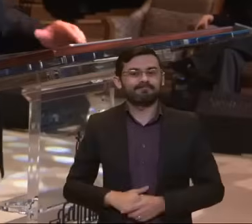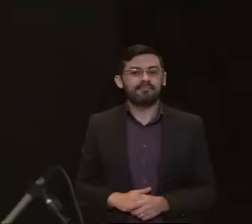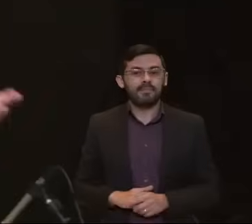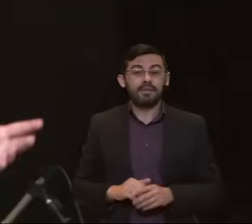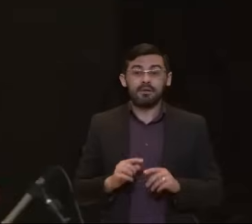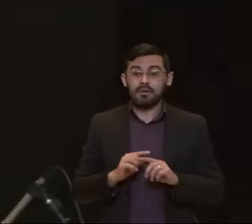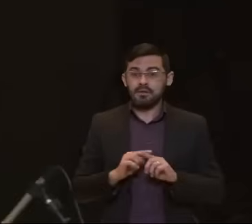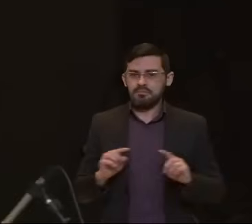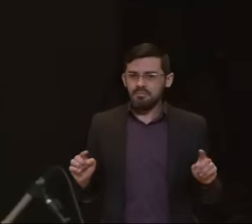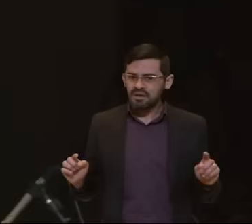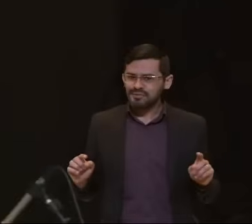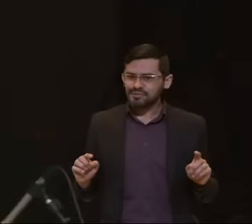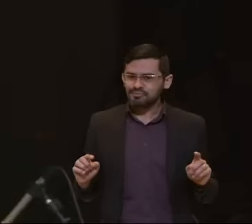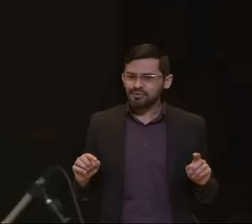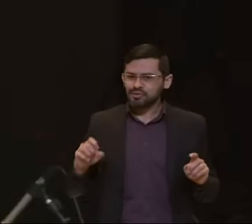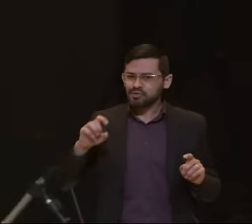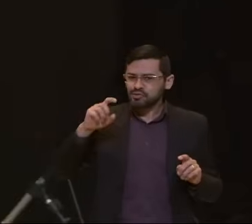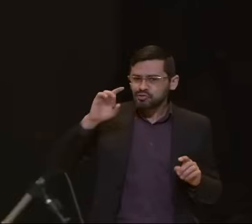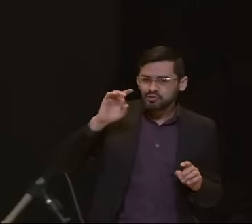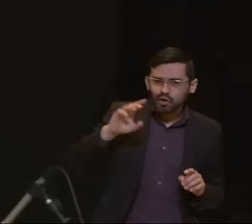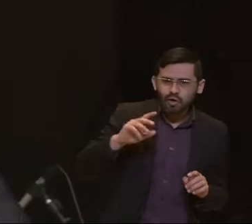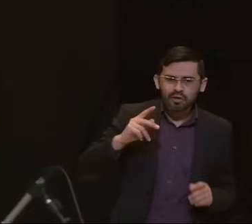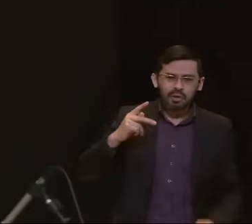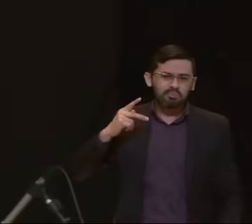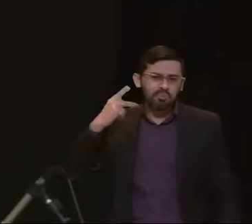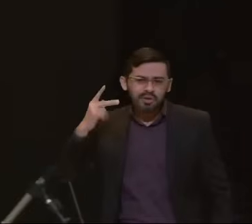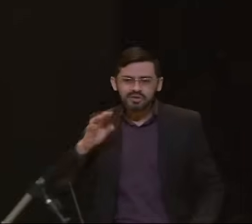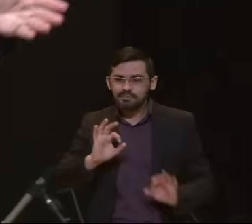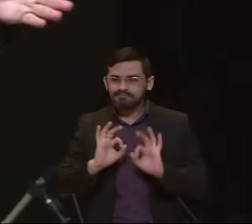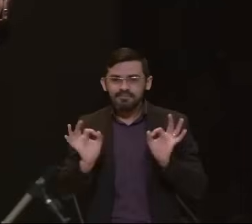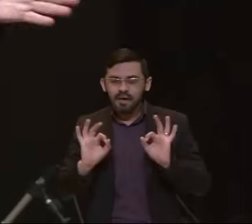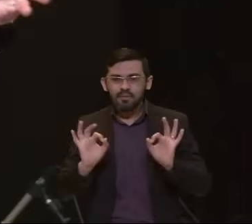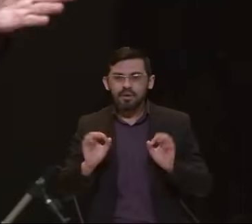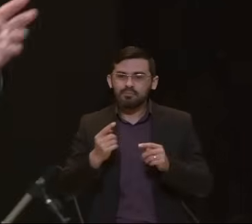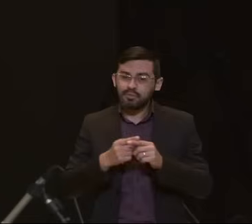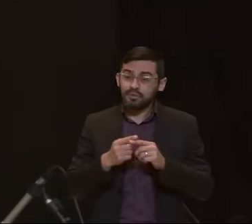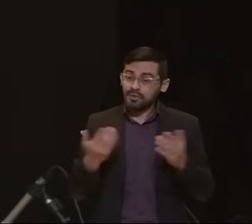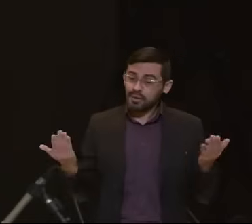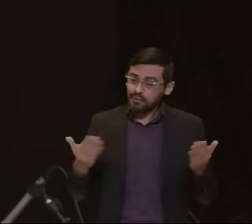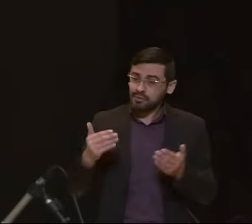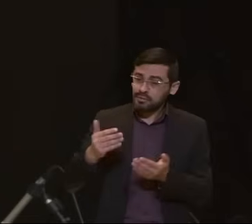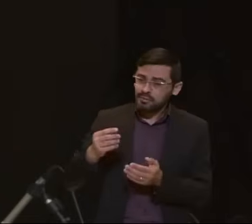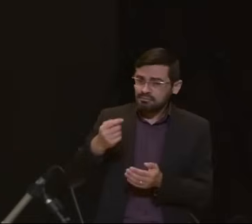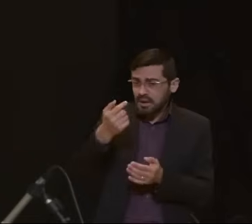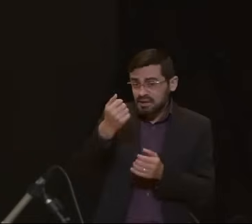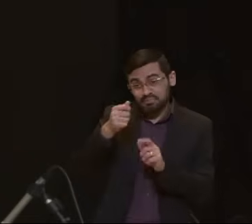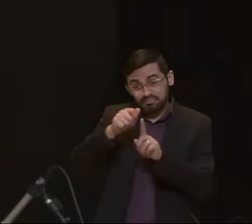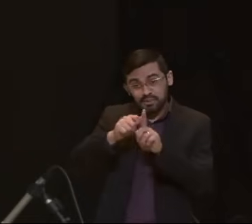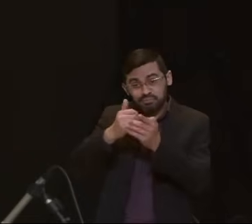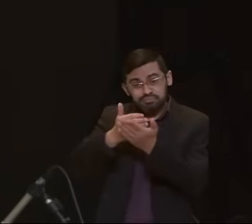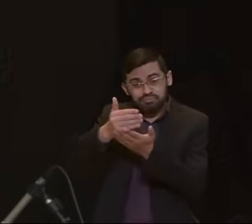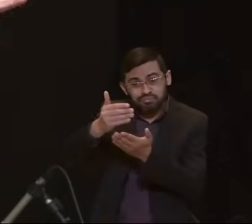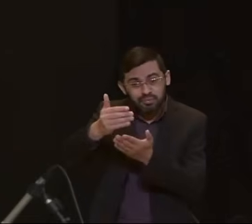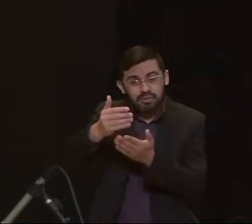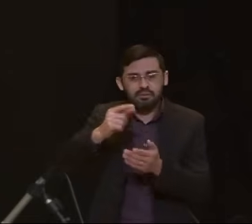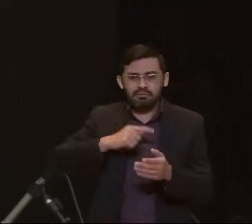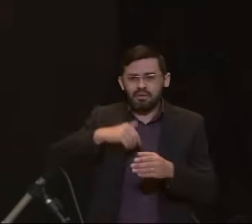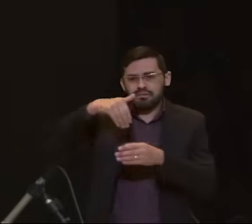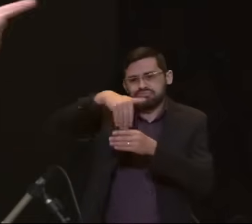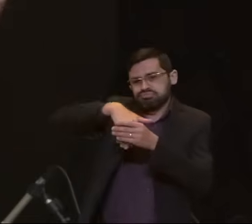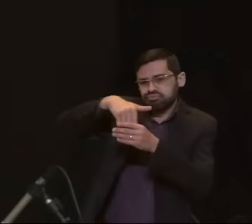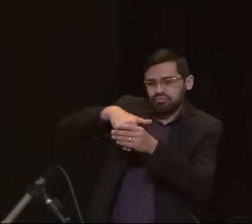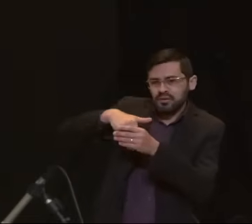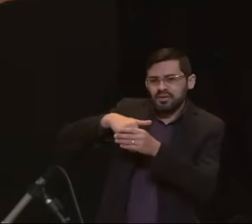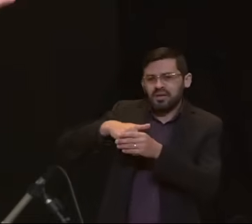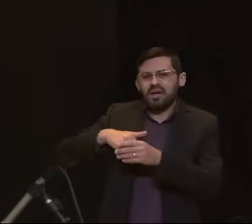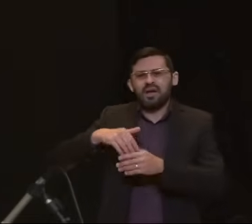Mas não é só na política. Estou falando da política que a gente vai entrar daqui a pouco aqui, e daqui a pouco vai ter gente brigando